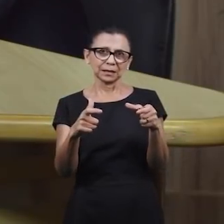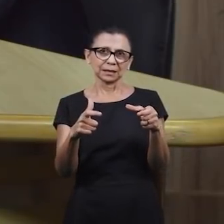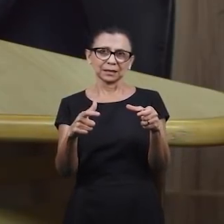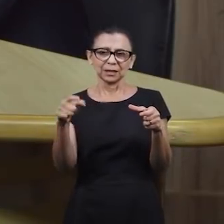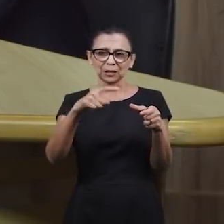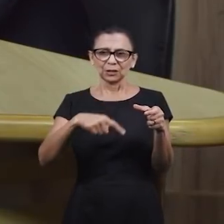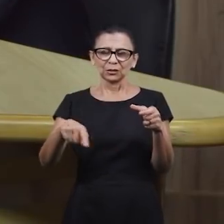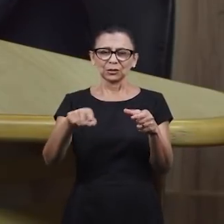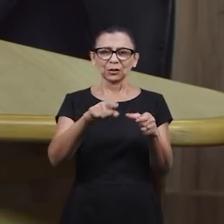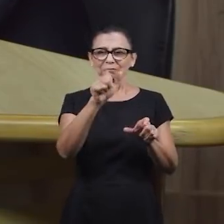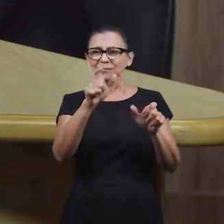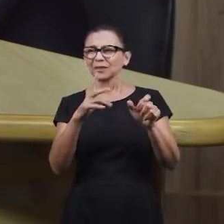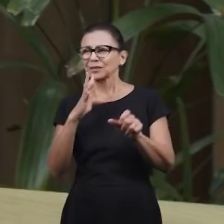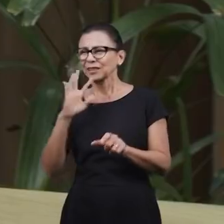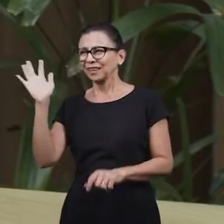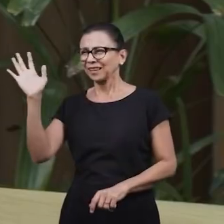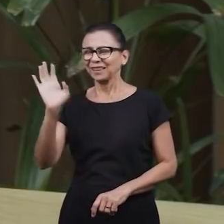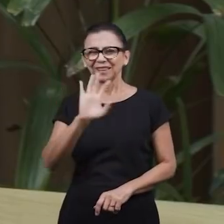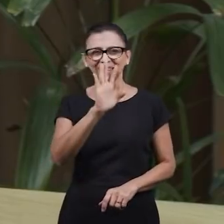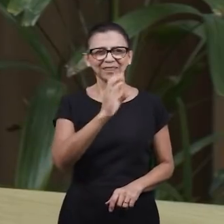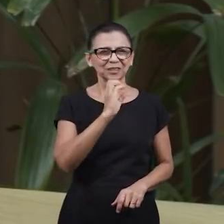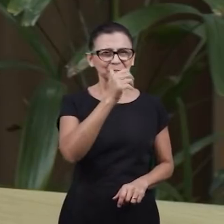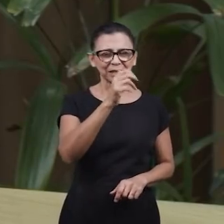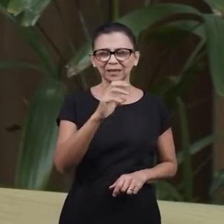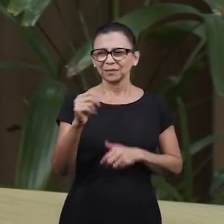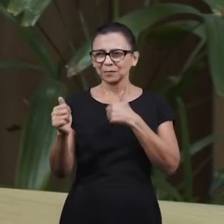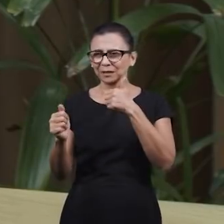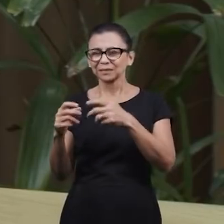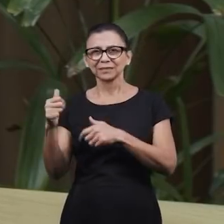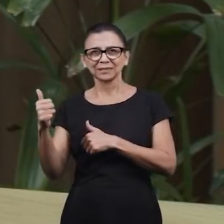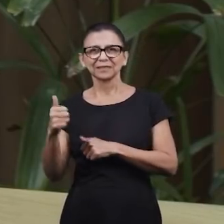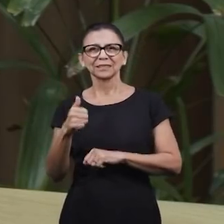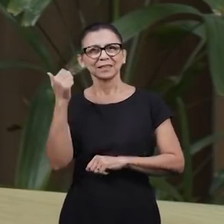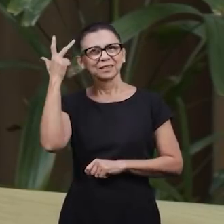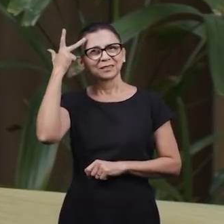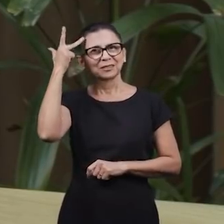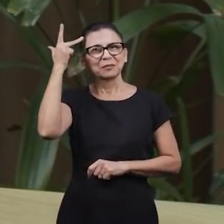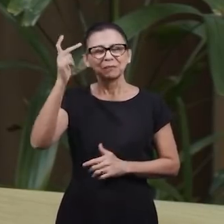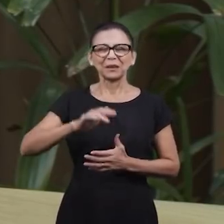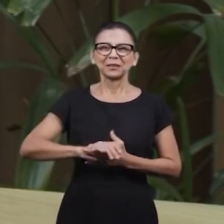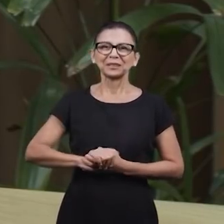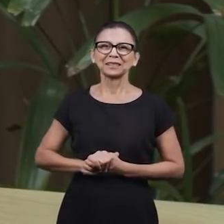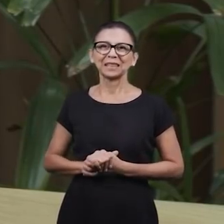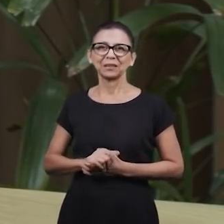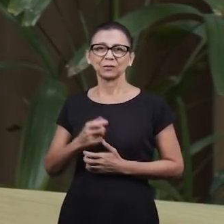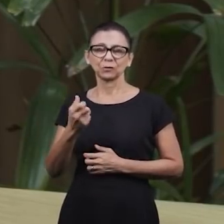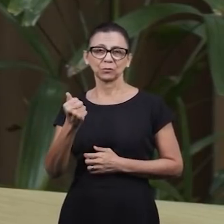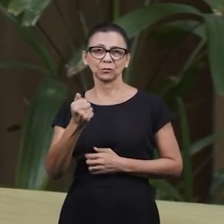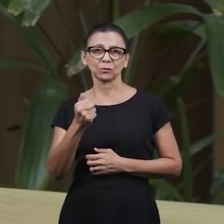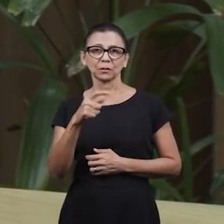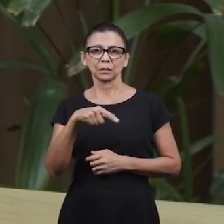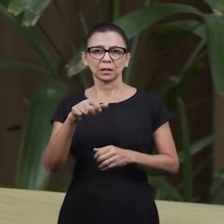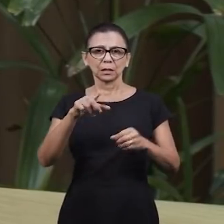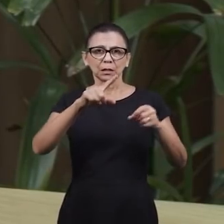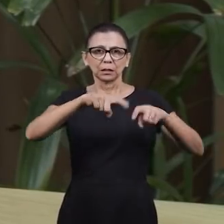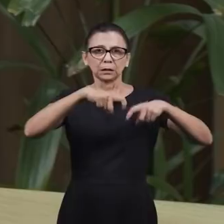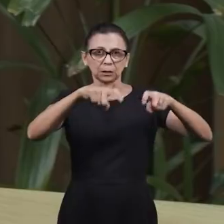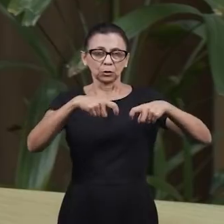pequena. Nós todos nos conhecemos, né? Lá na minha cidade é bem comum você ser conhecido pelo